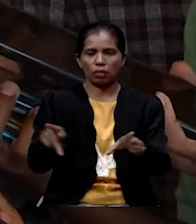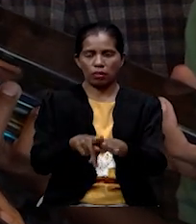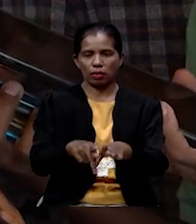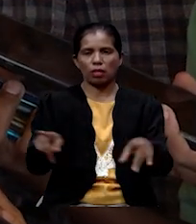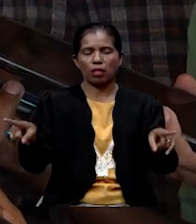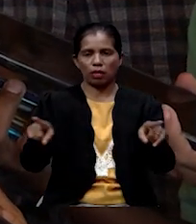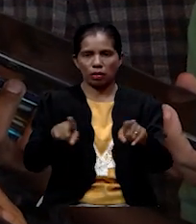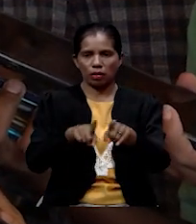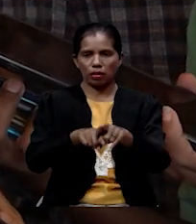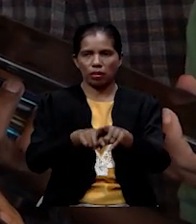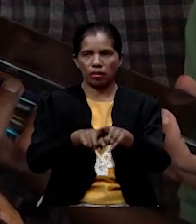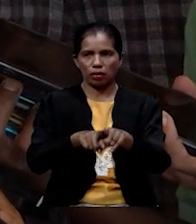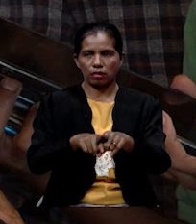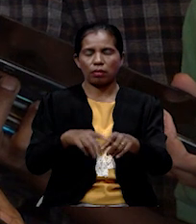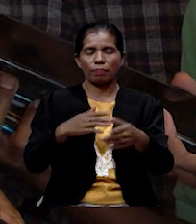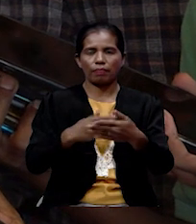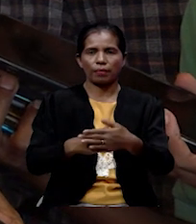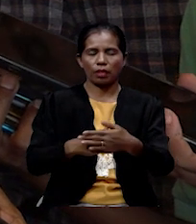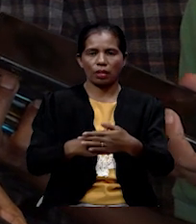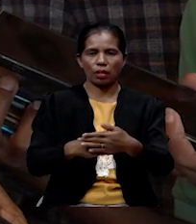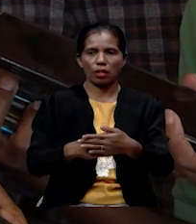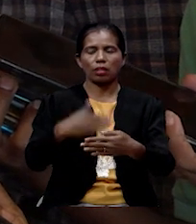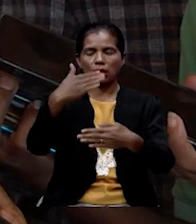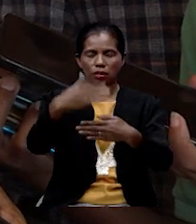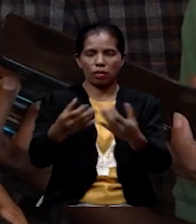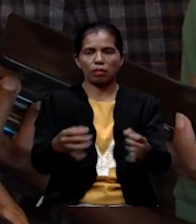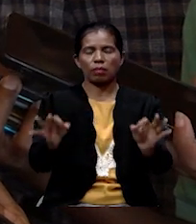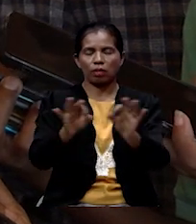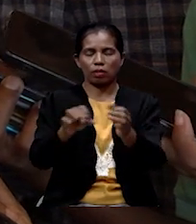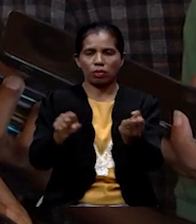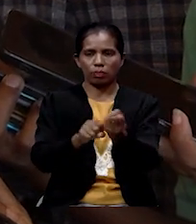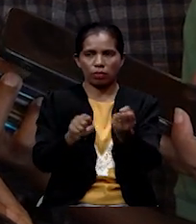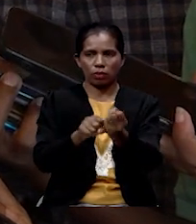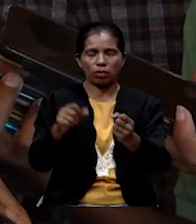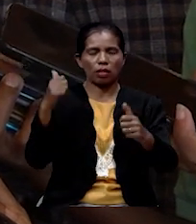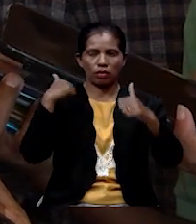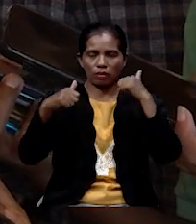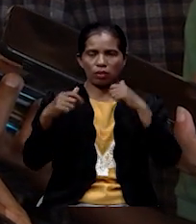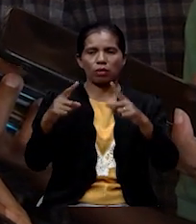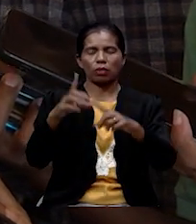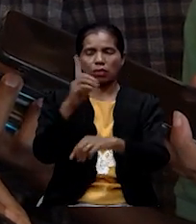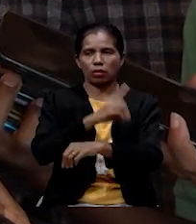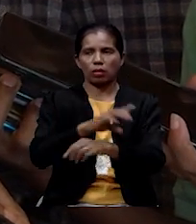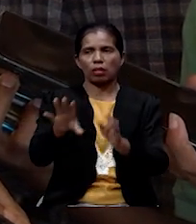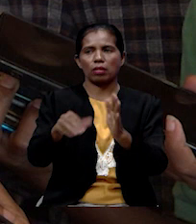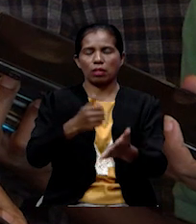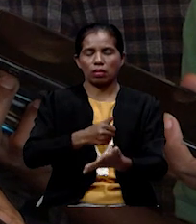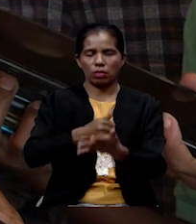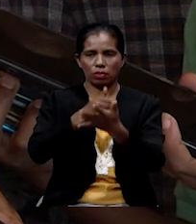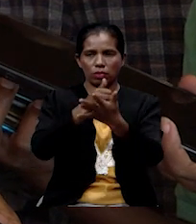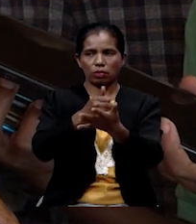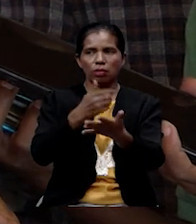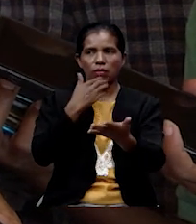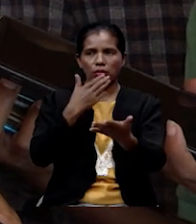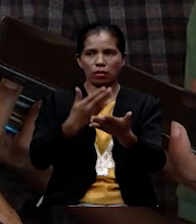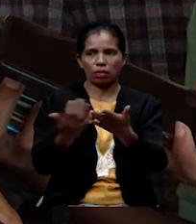hanesa passo importante e da ho di suporta atividade ne o hen loro hetante izimento ne sura ho